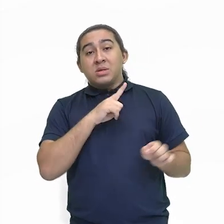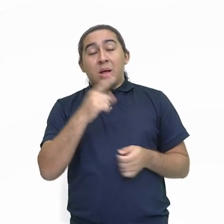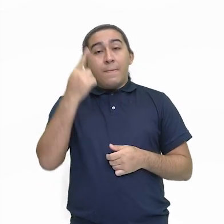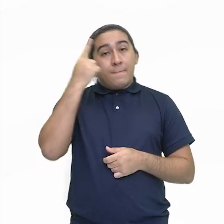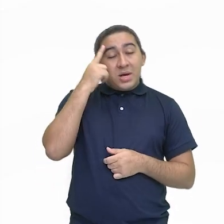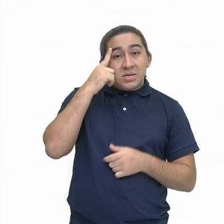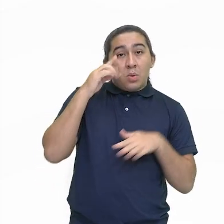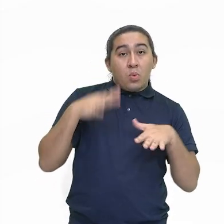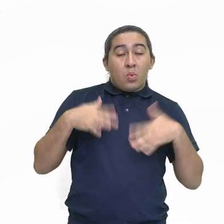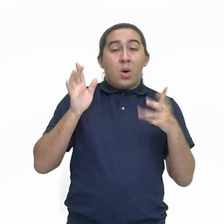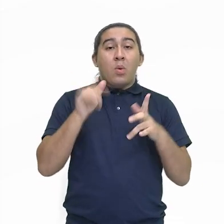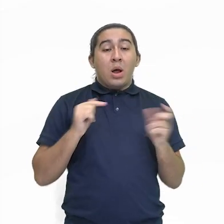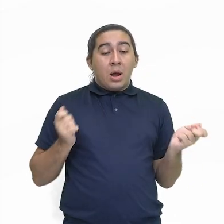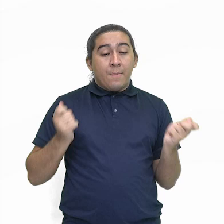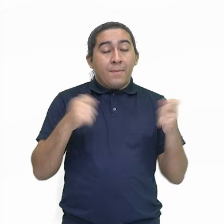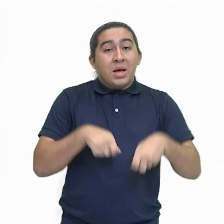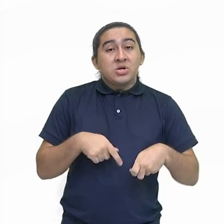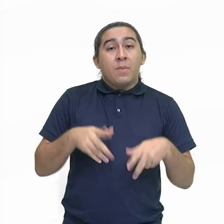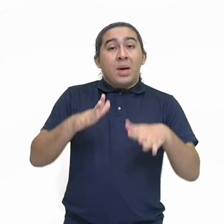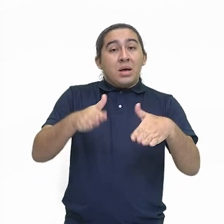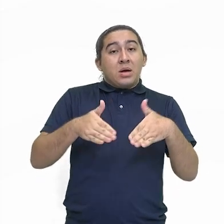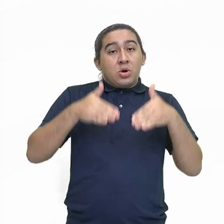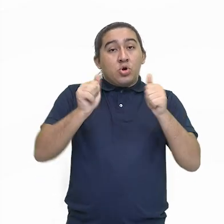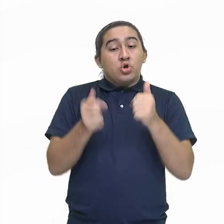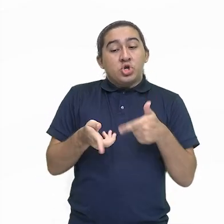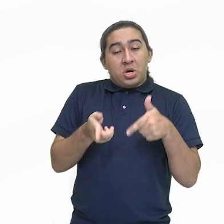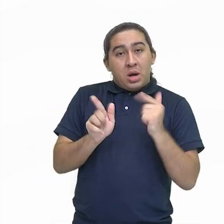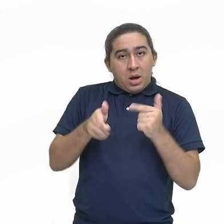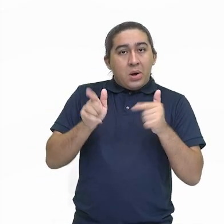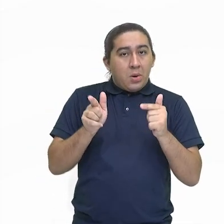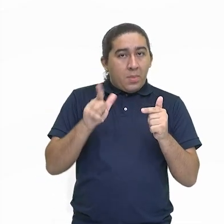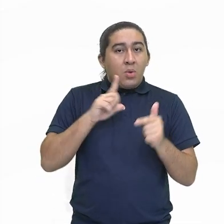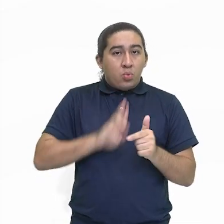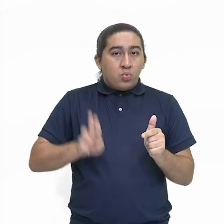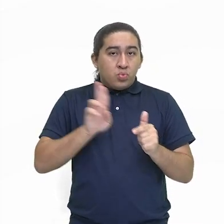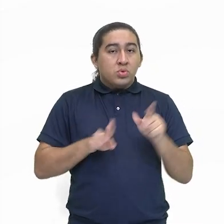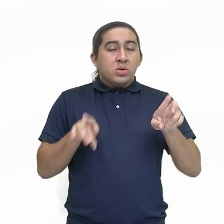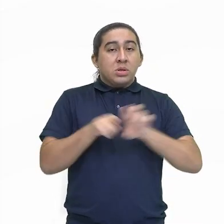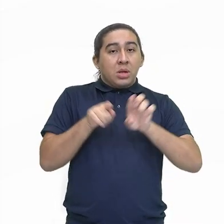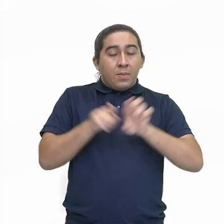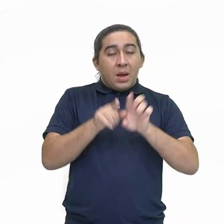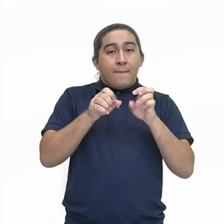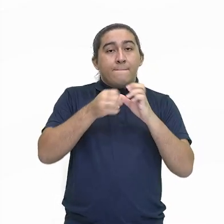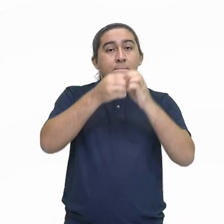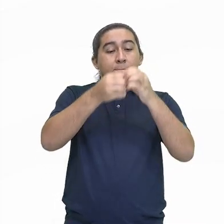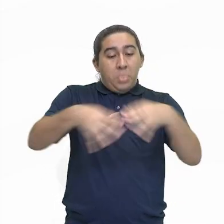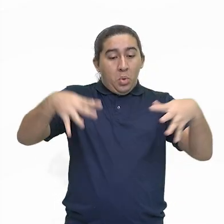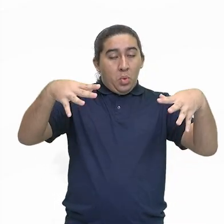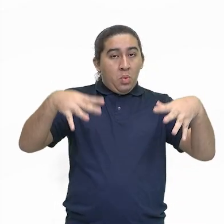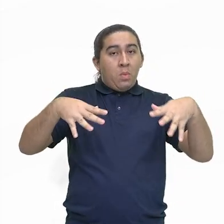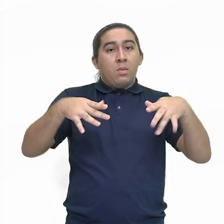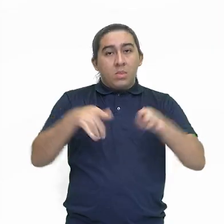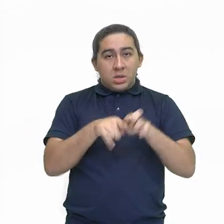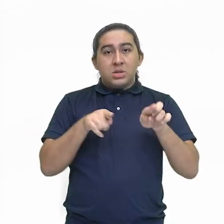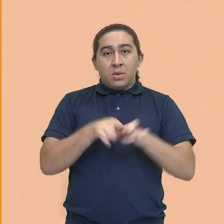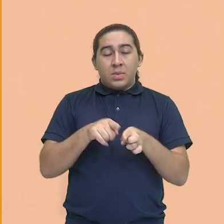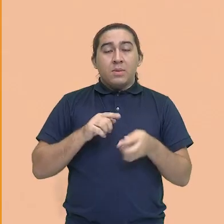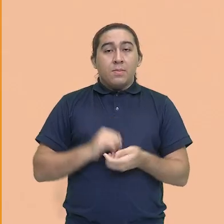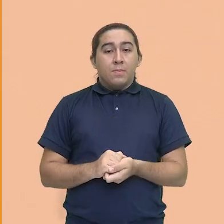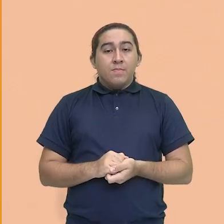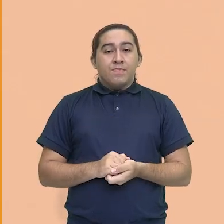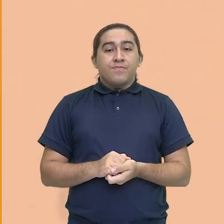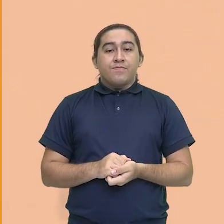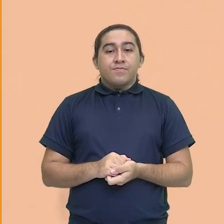mais poderio bélico, mísseis, armamentos nucleares, né, que causam muito impacto, né? E